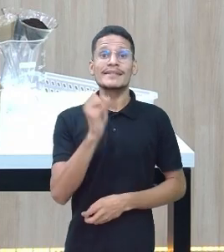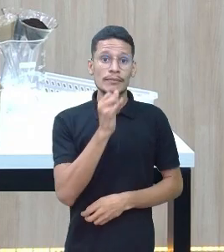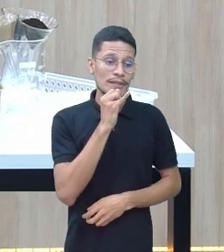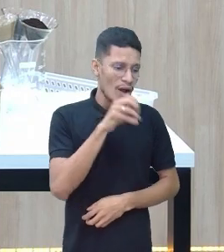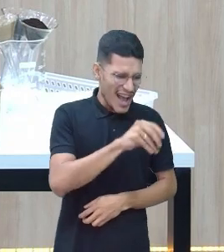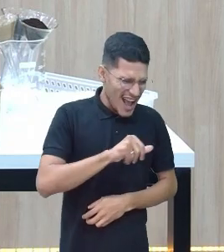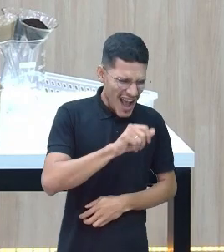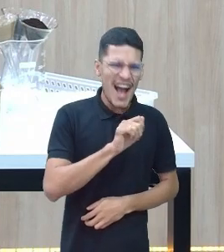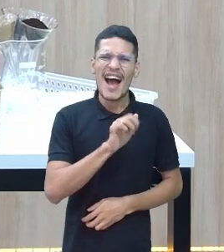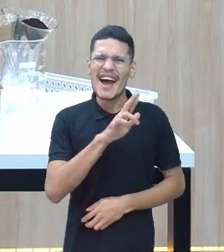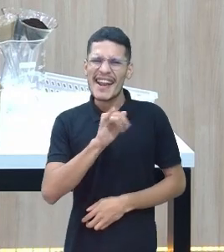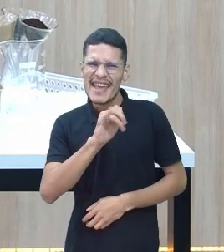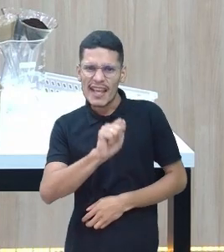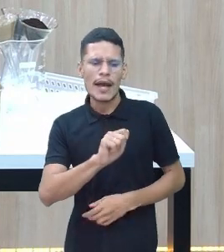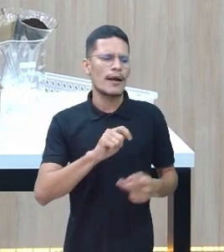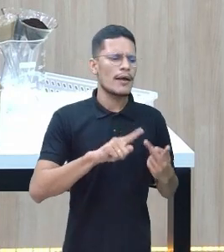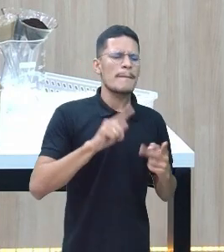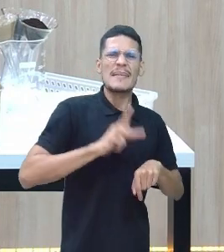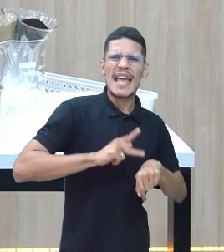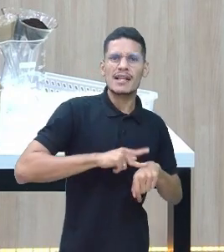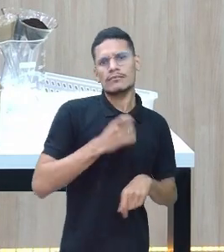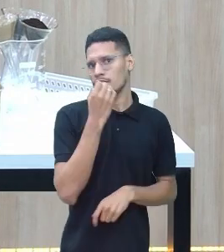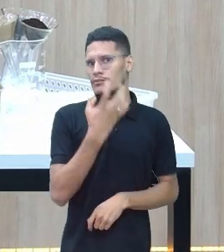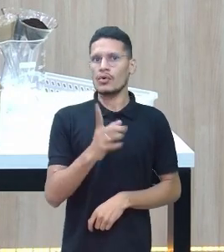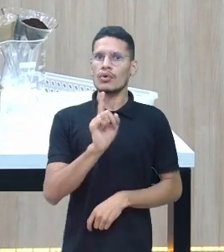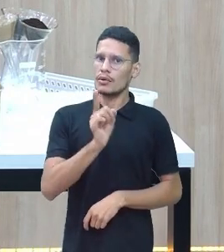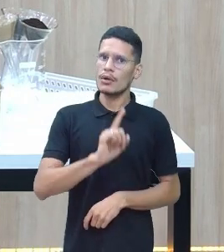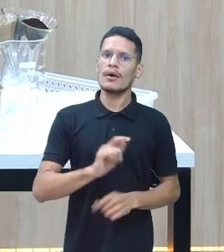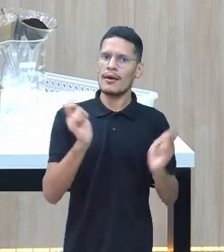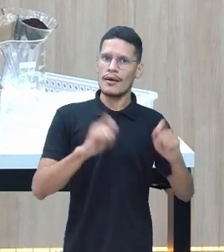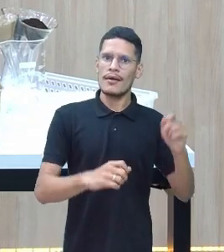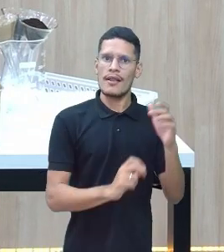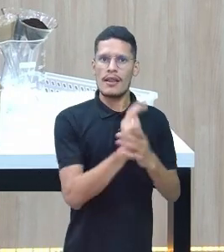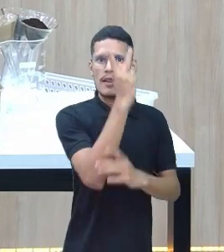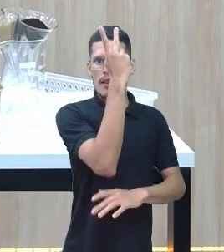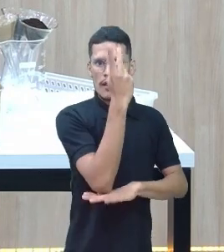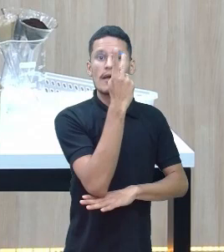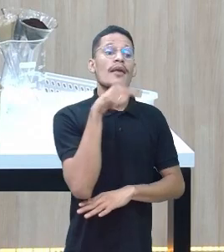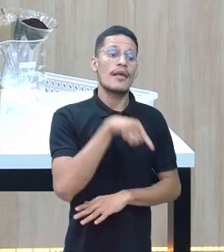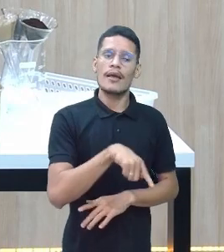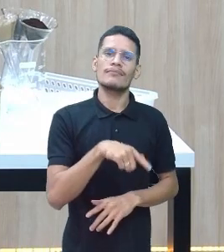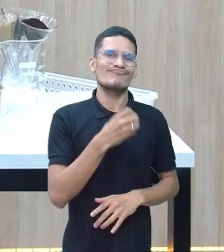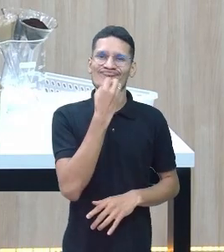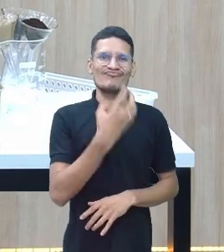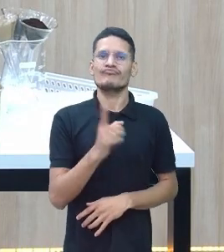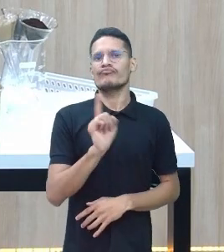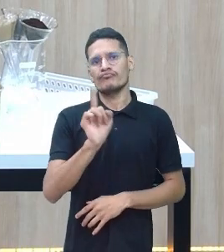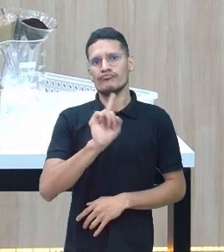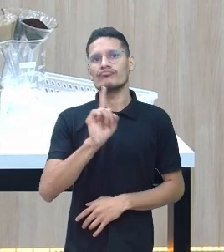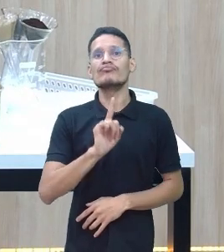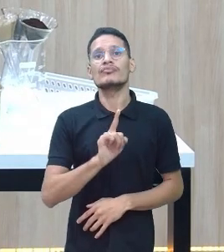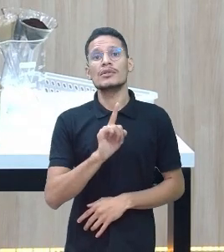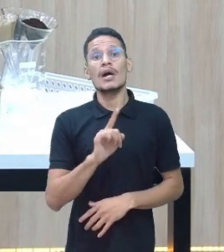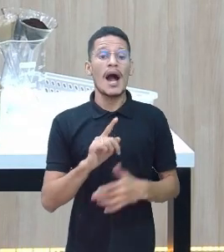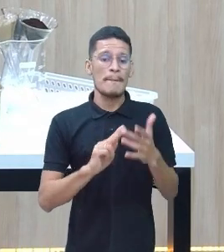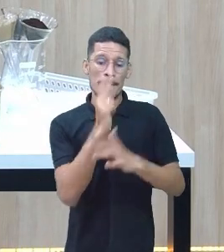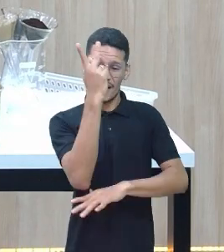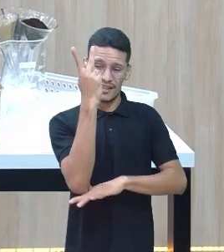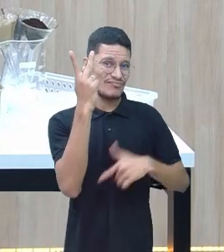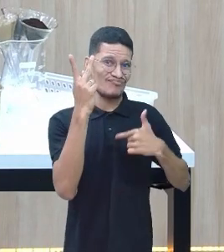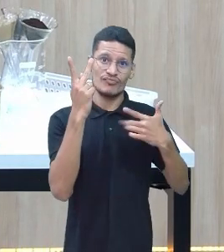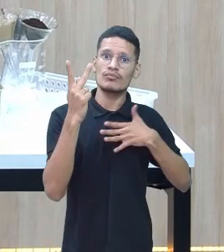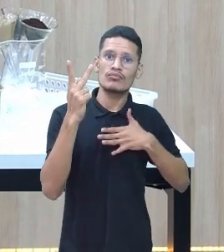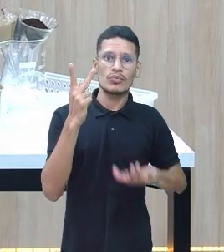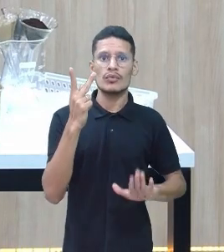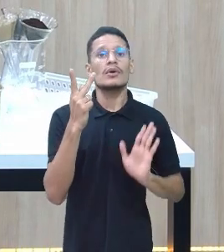areia, muita pedra, talvez não seja tão ideal para as plantas. Aí a gente diz que ele não é tão bom, talvez as plantas não gostem, né?